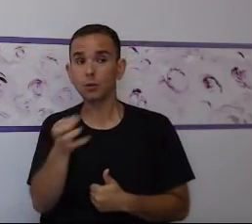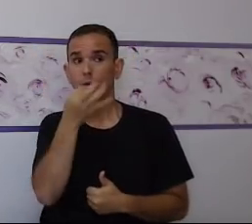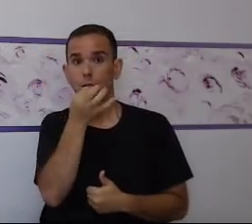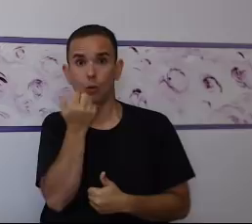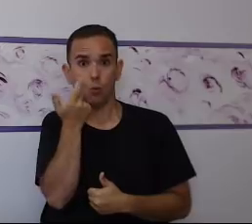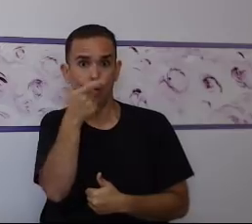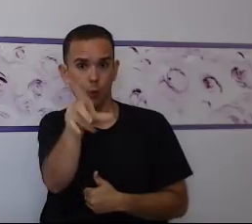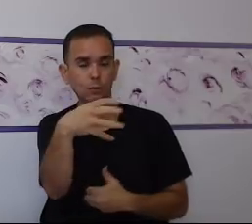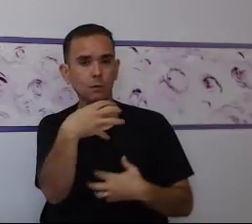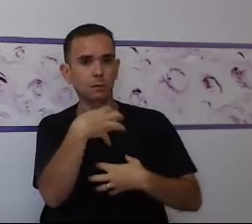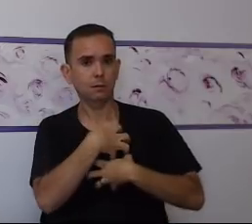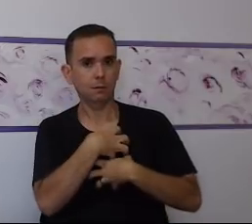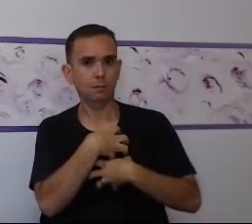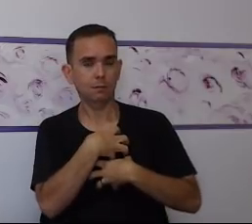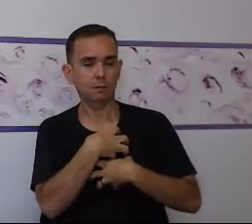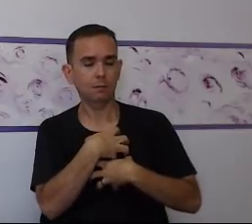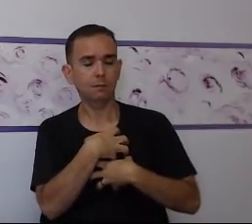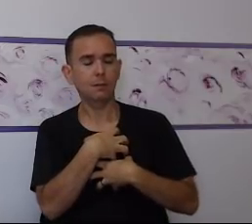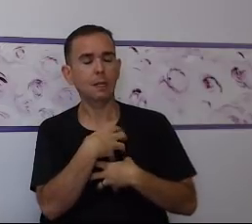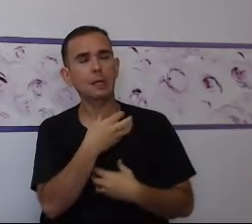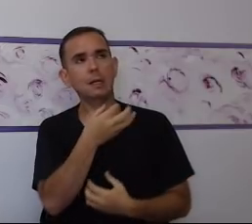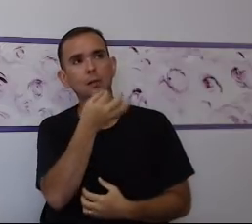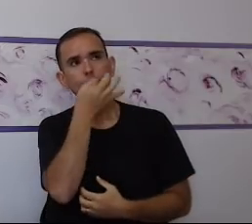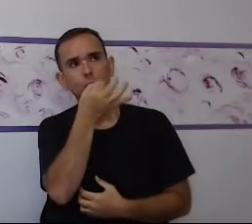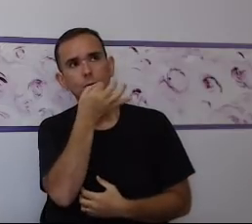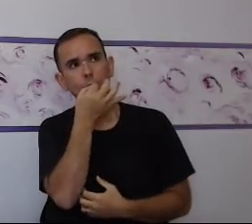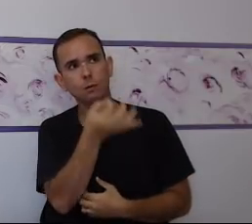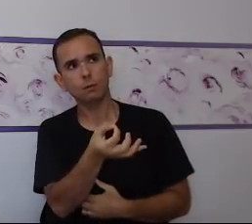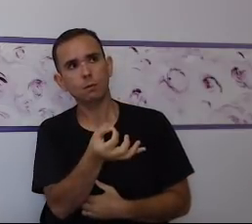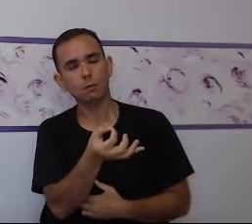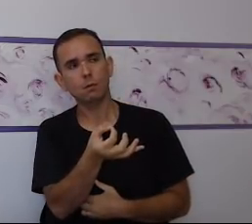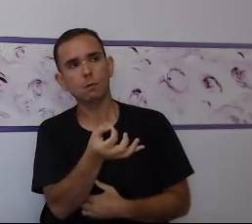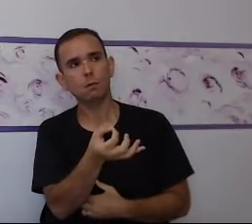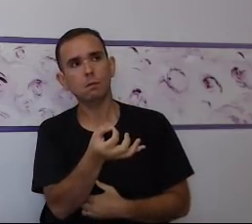outra forma de